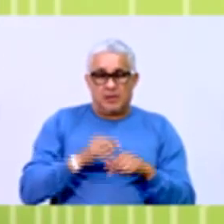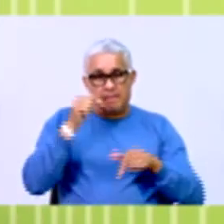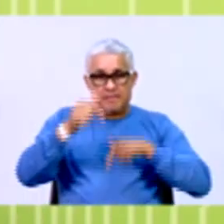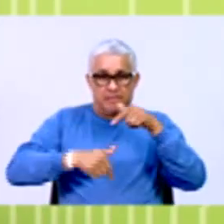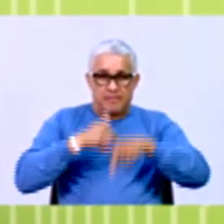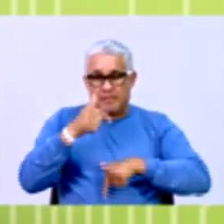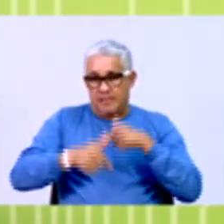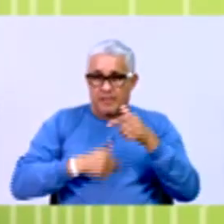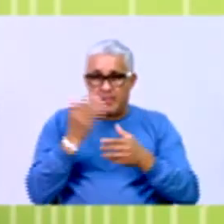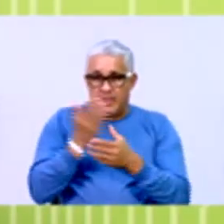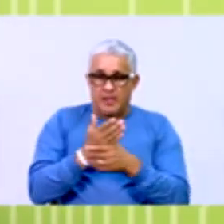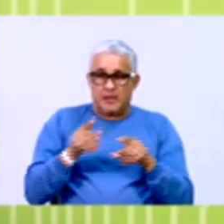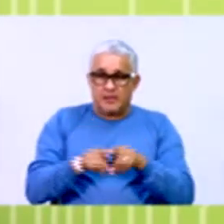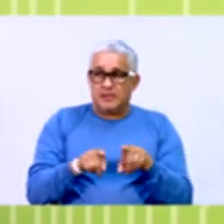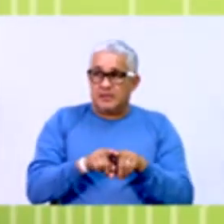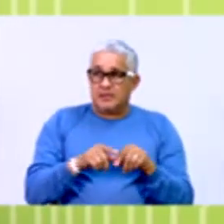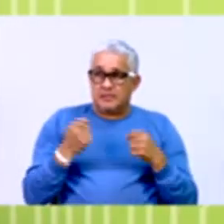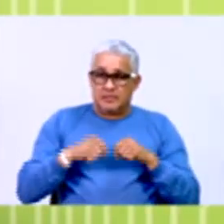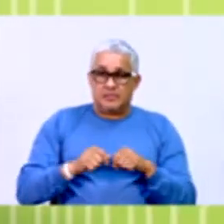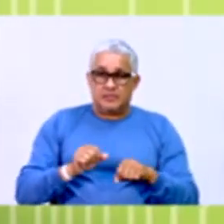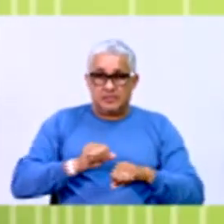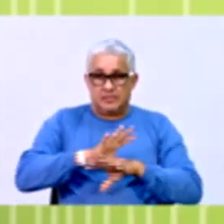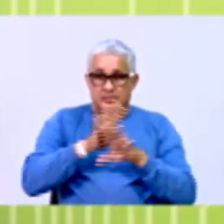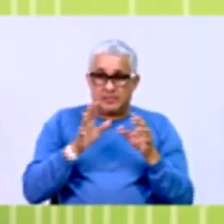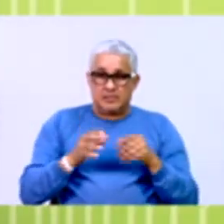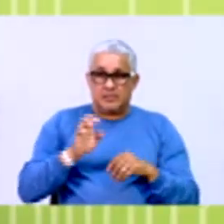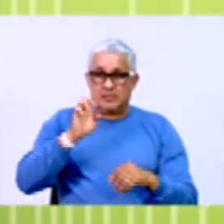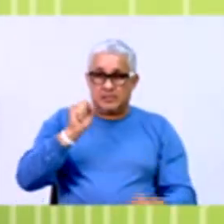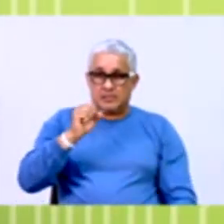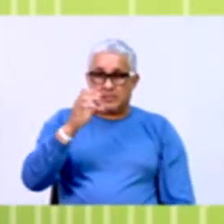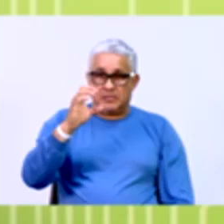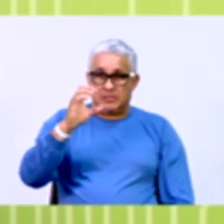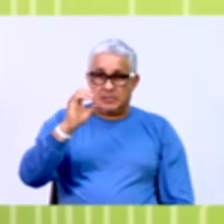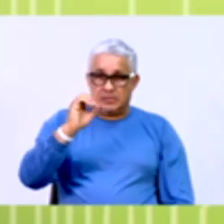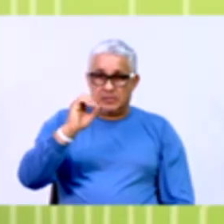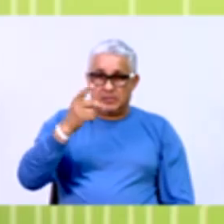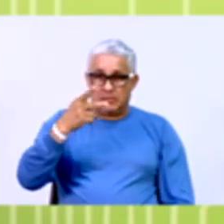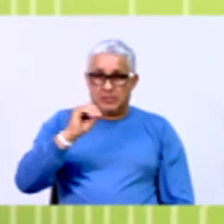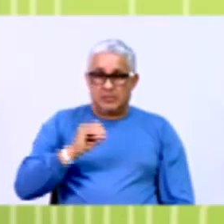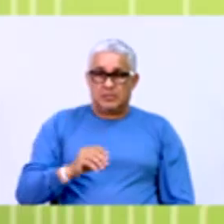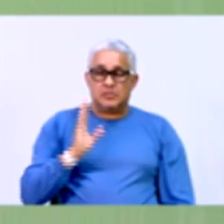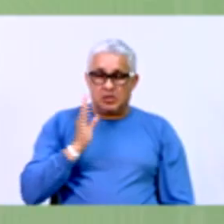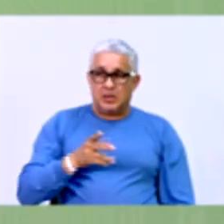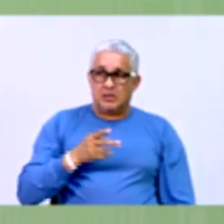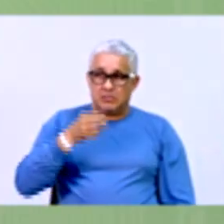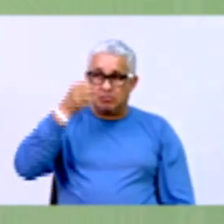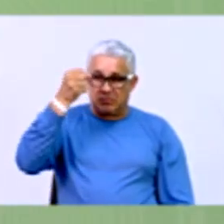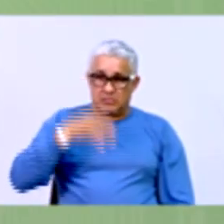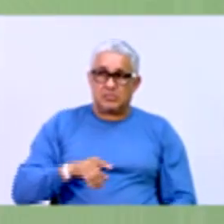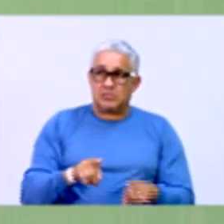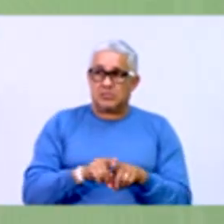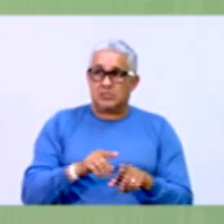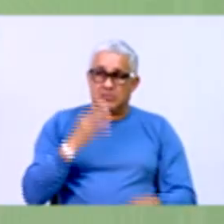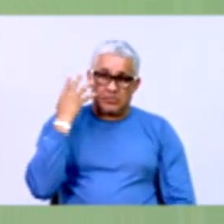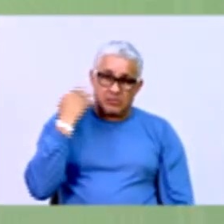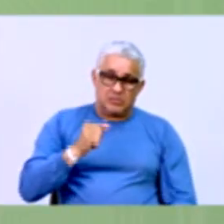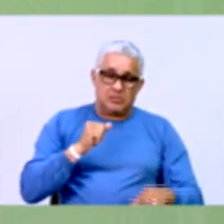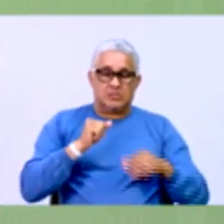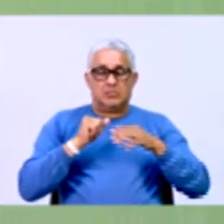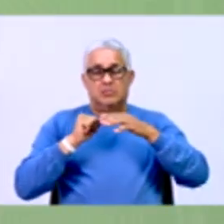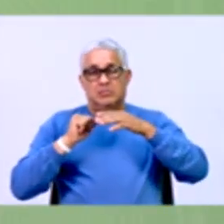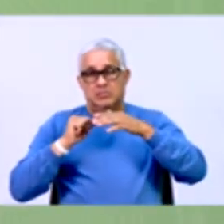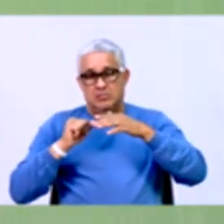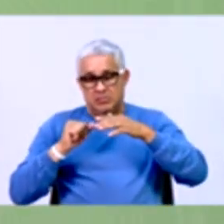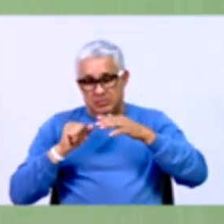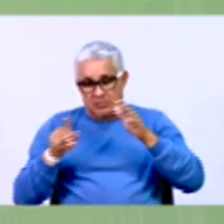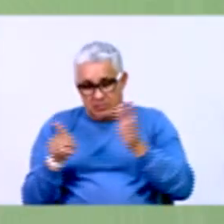processo. Então são objetivos, eles precisam ser claros. O escopo, a gente já falou bastante sobre escopo, né? A natureza da auditoria,